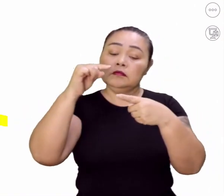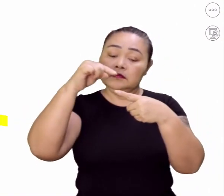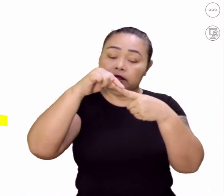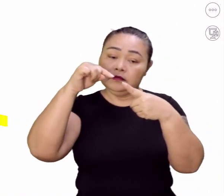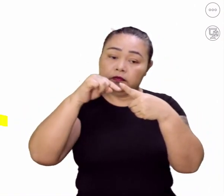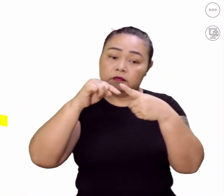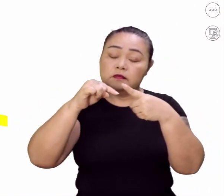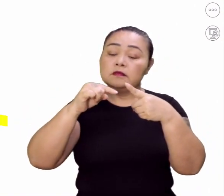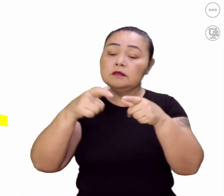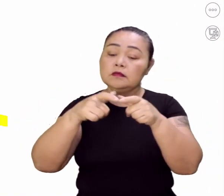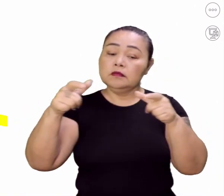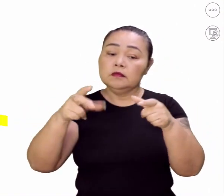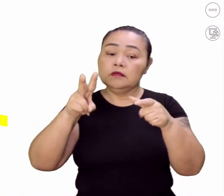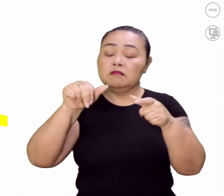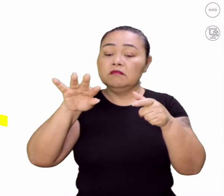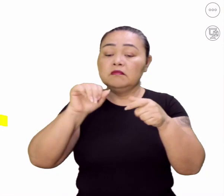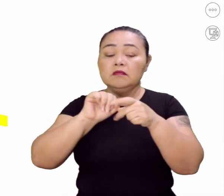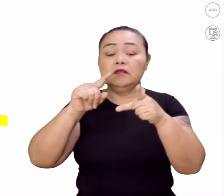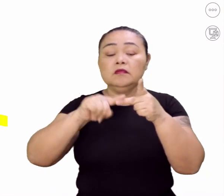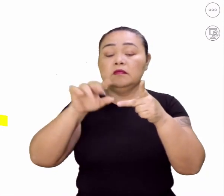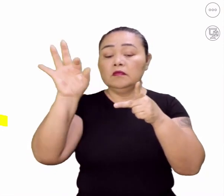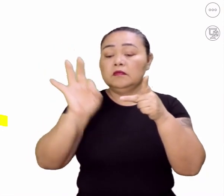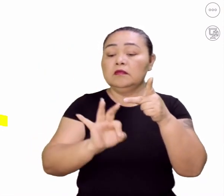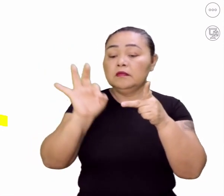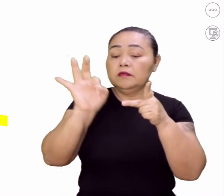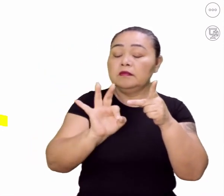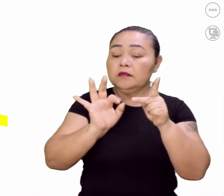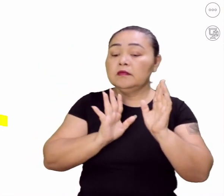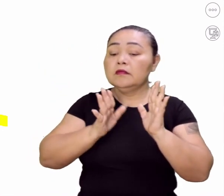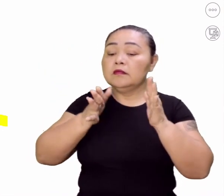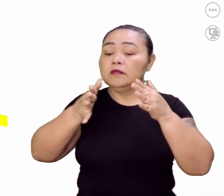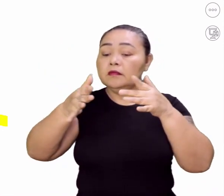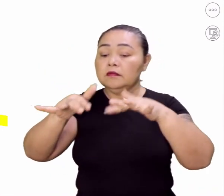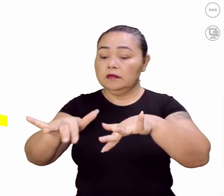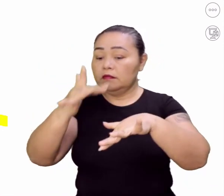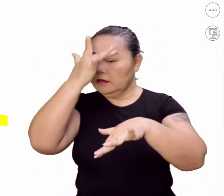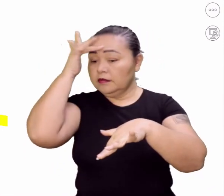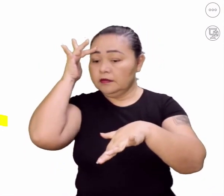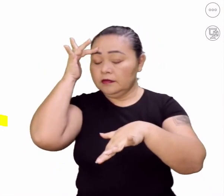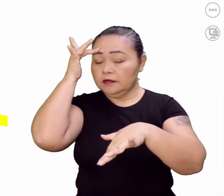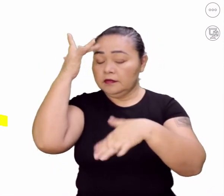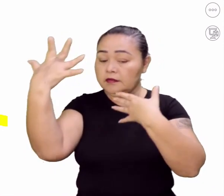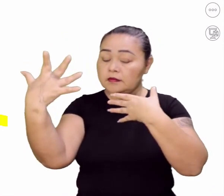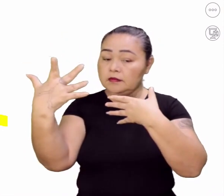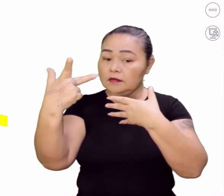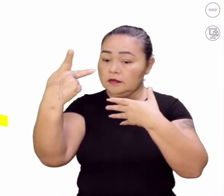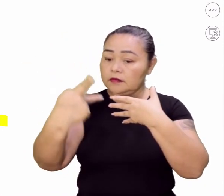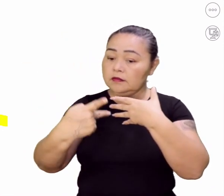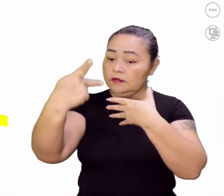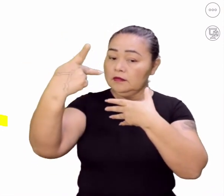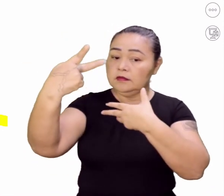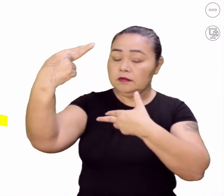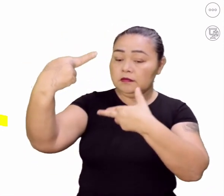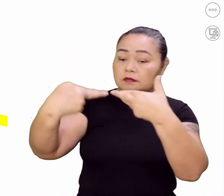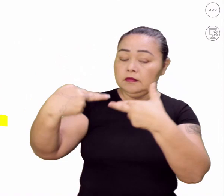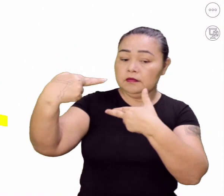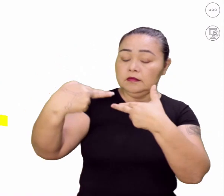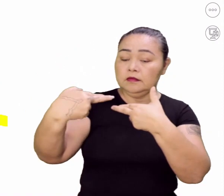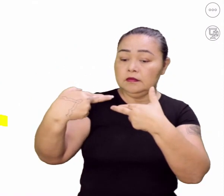vegetativo mais taxa de migração, que é o saldo migratório, que vai ser a relação